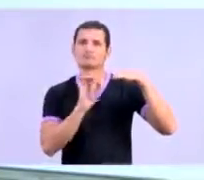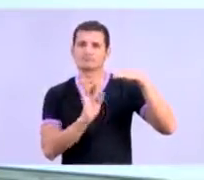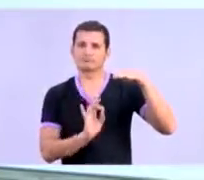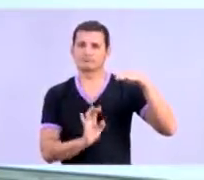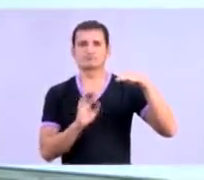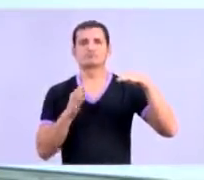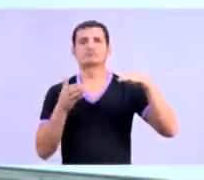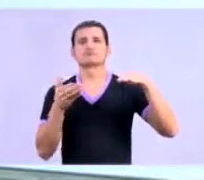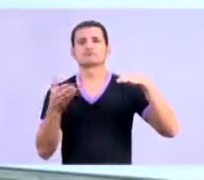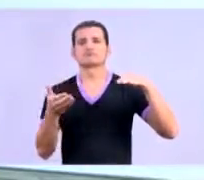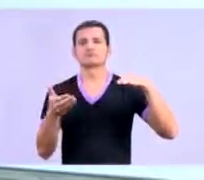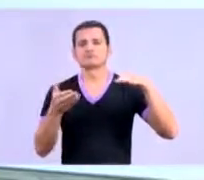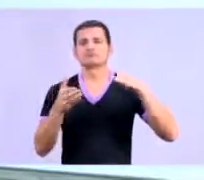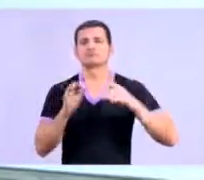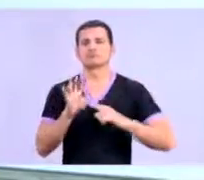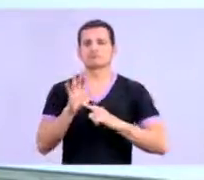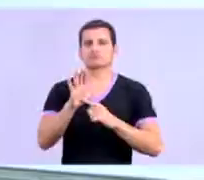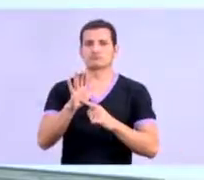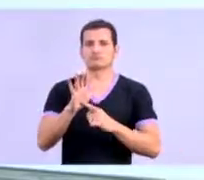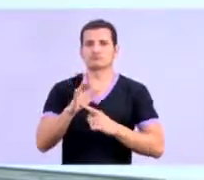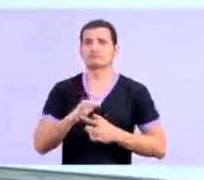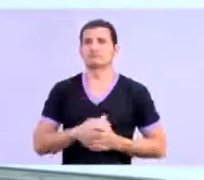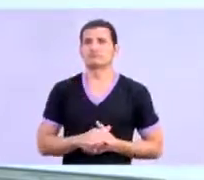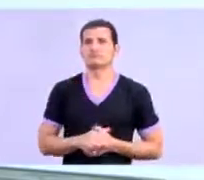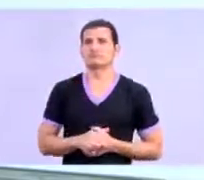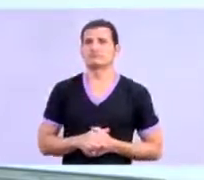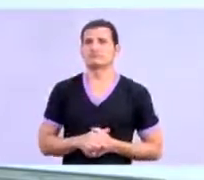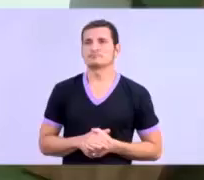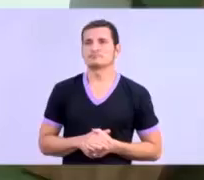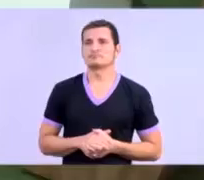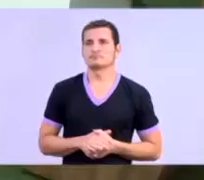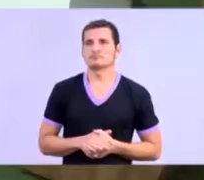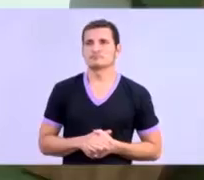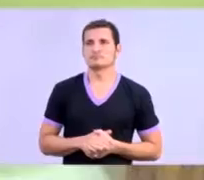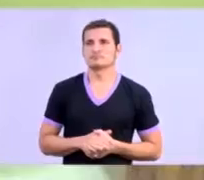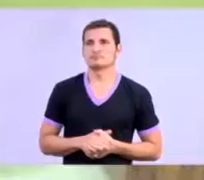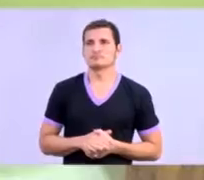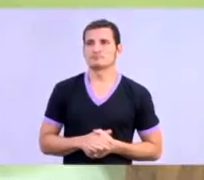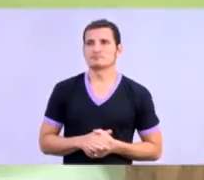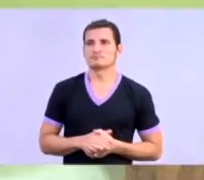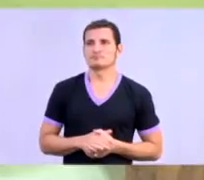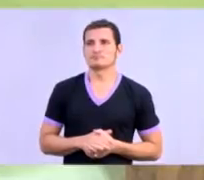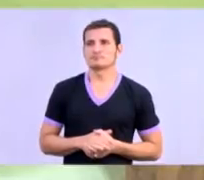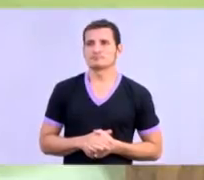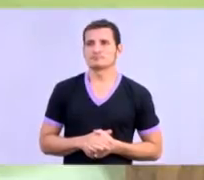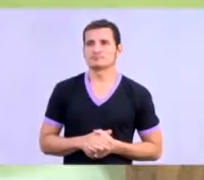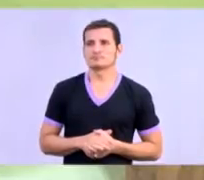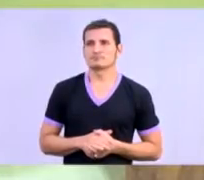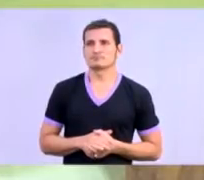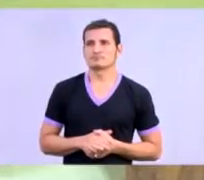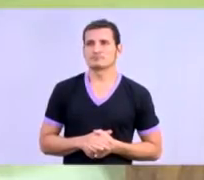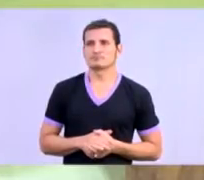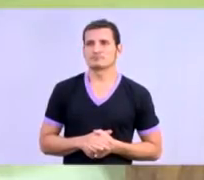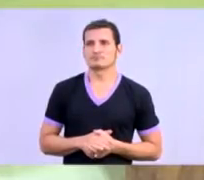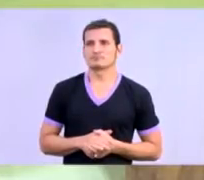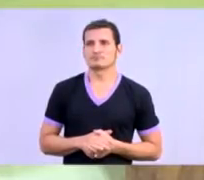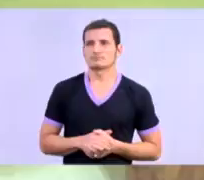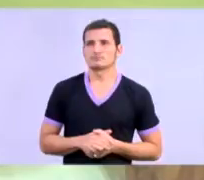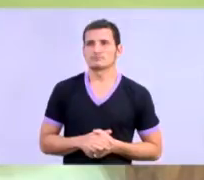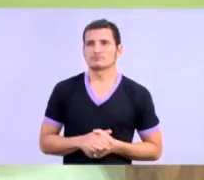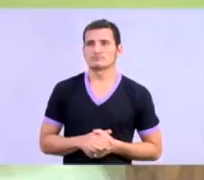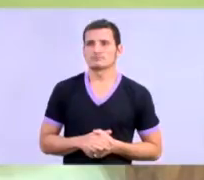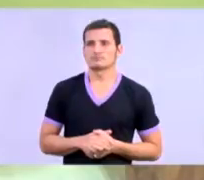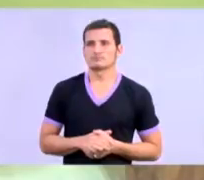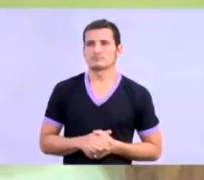elas, porque isso é o que a gente vai ver no nosso dia a dia, certo? Certo, professor. Eu queria só chamar a atenção para a maneira